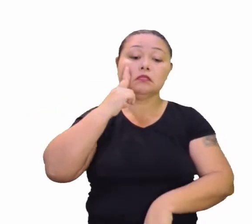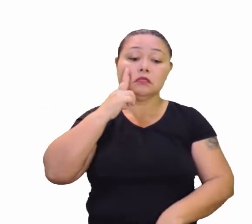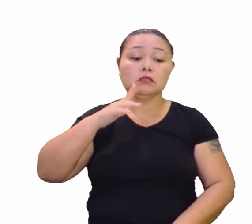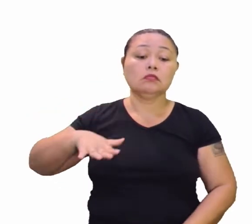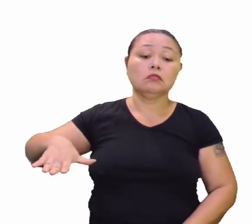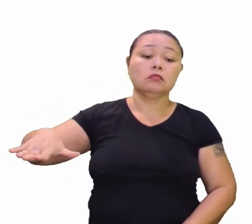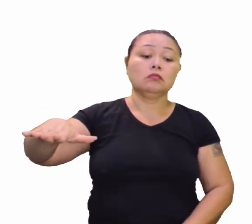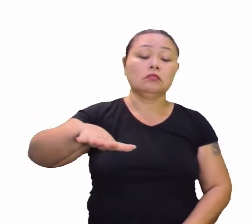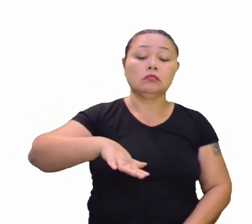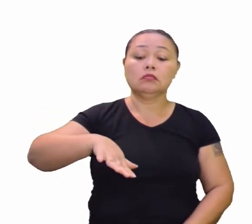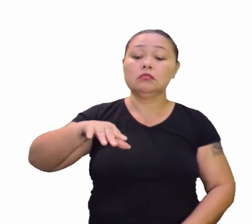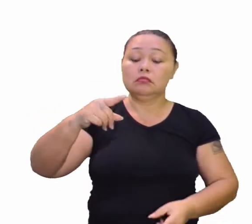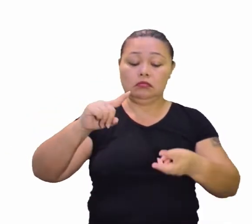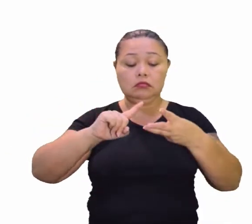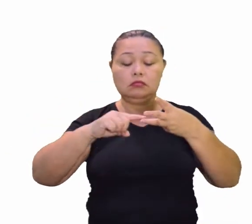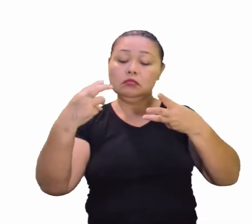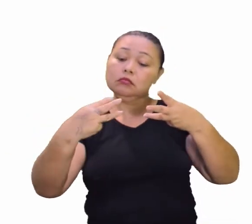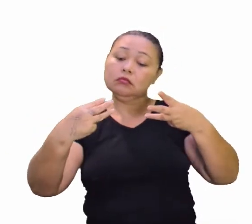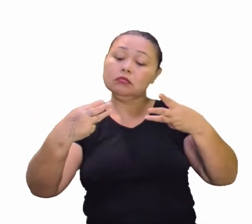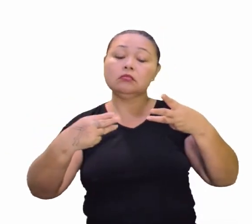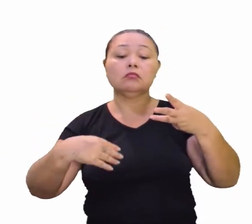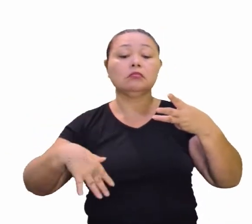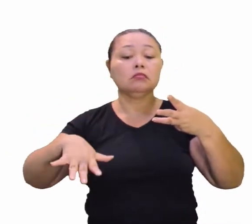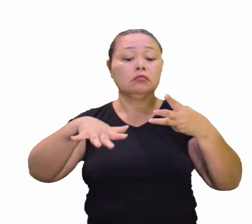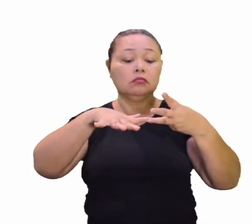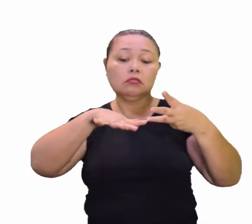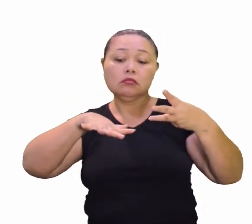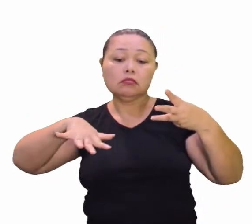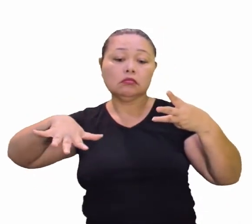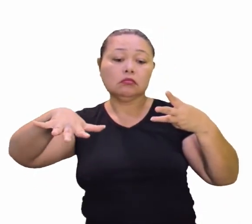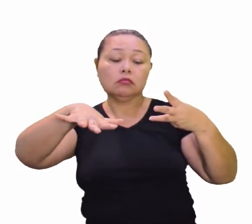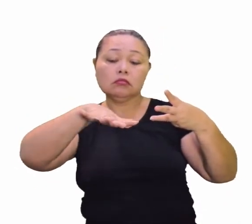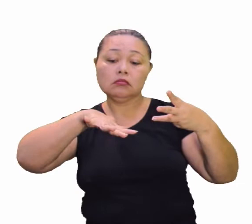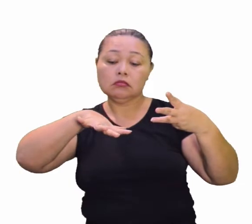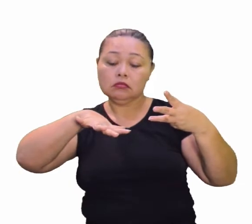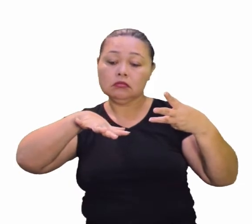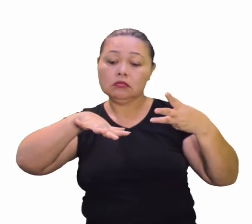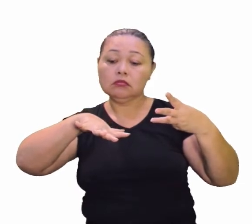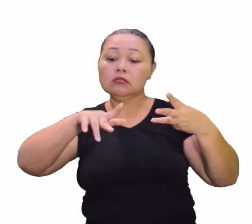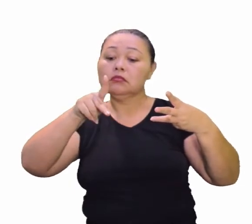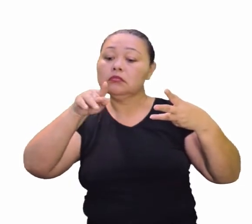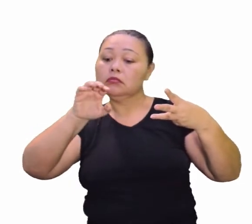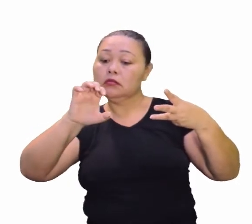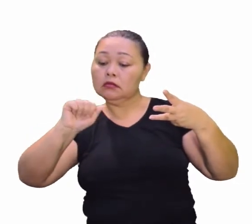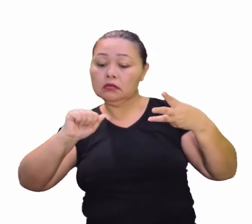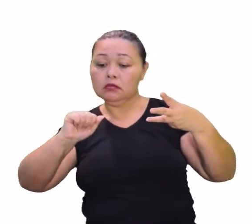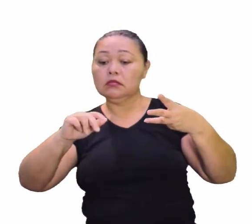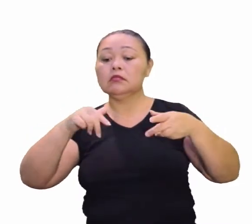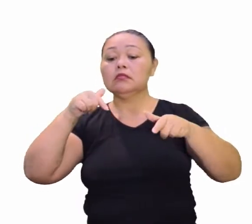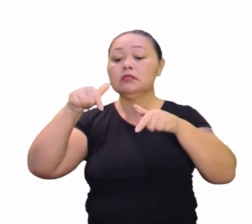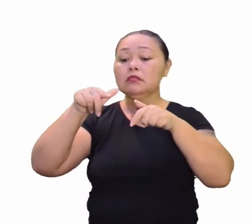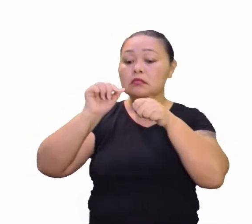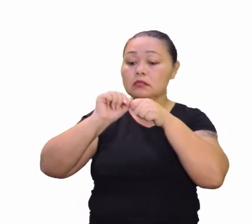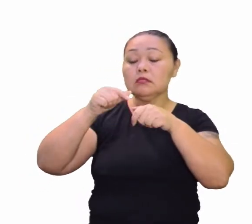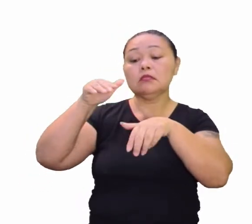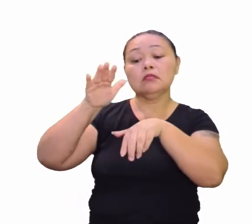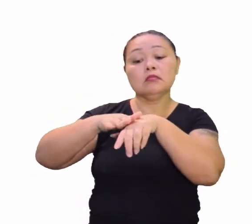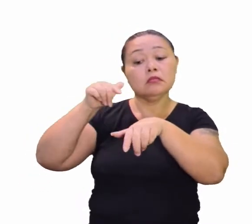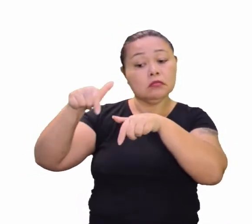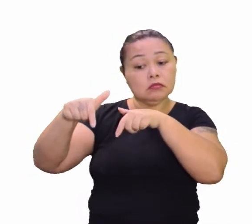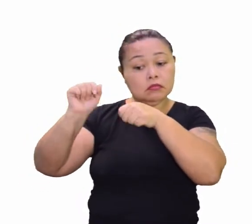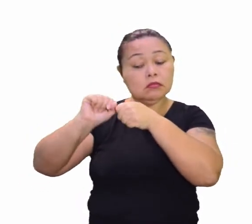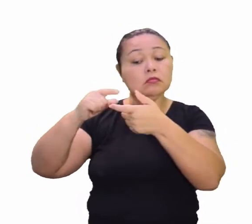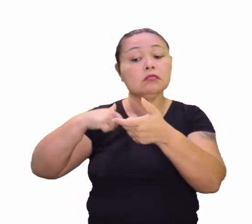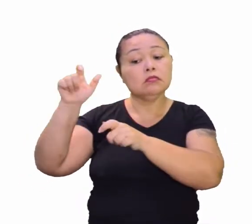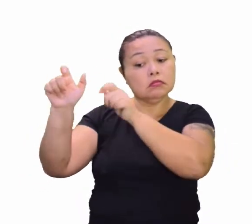É o setor terciário. Então, maior parte da nossa PEA, que é a população economicamente ativa